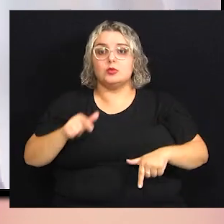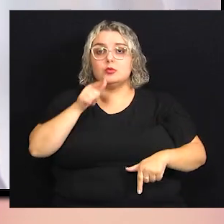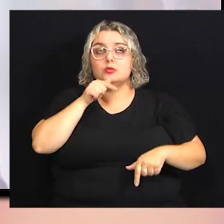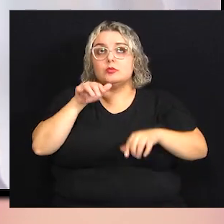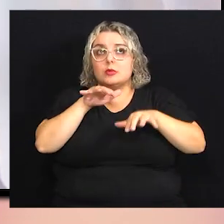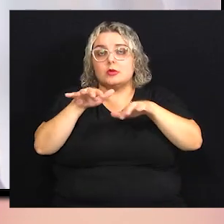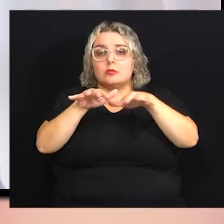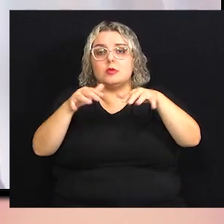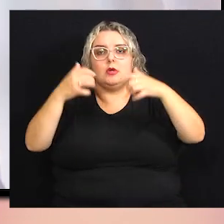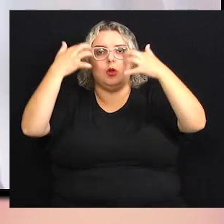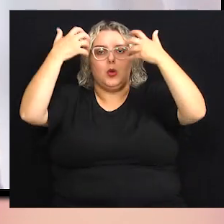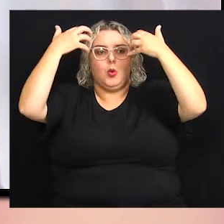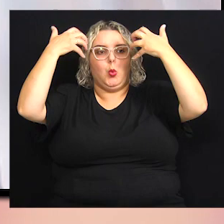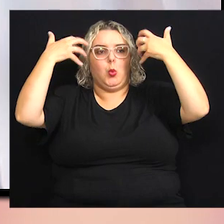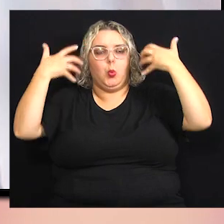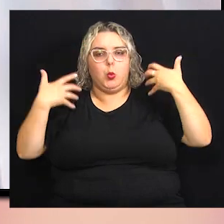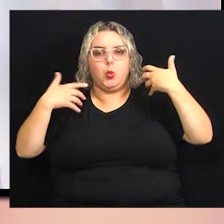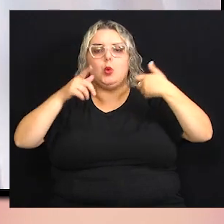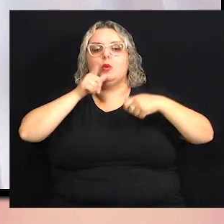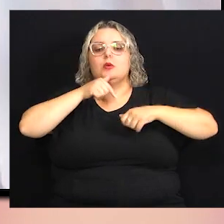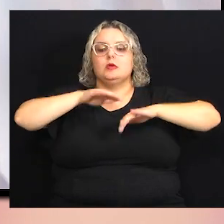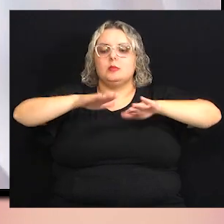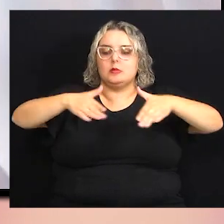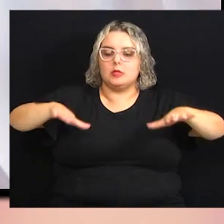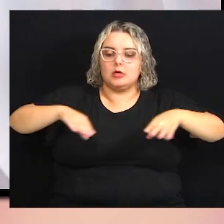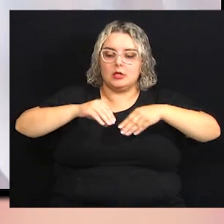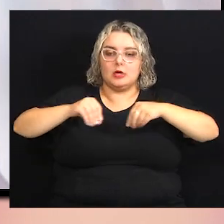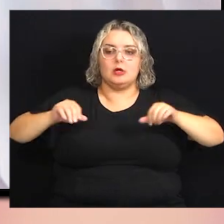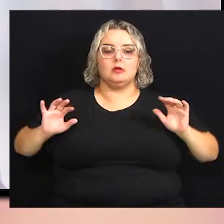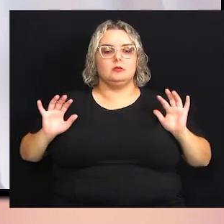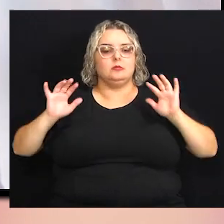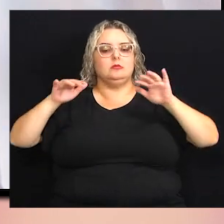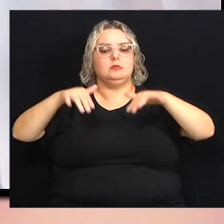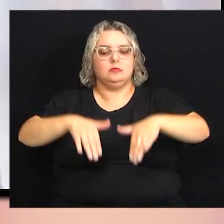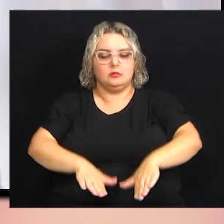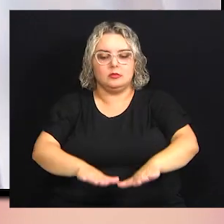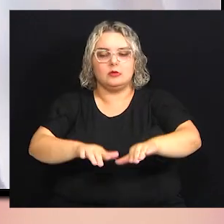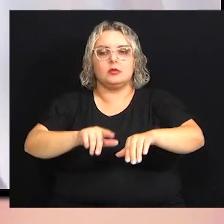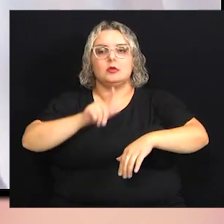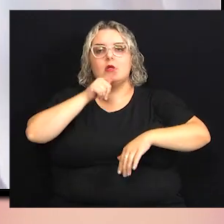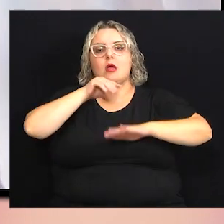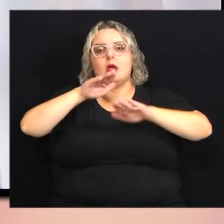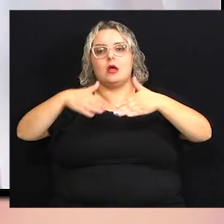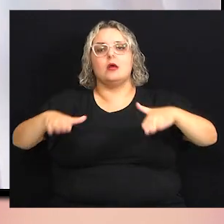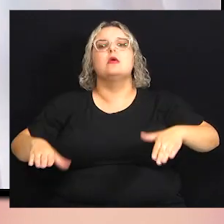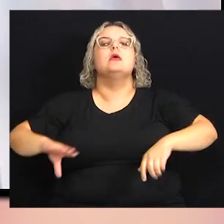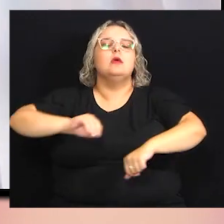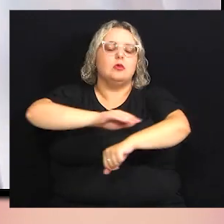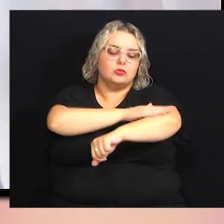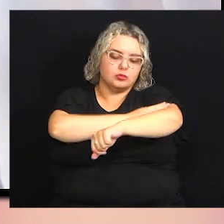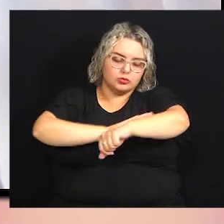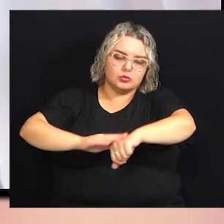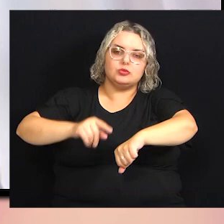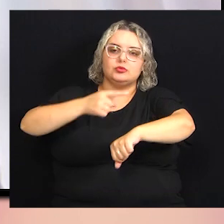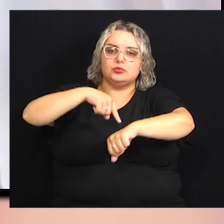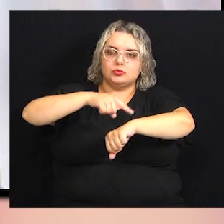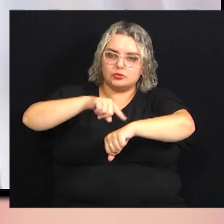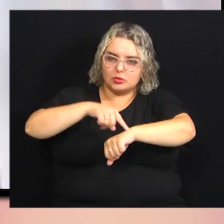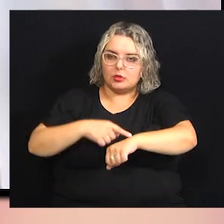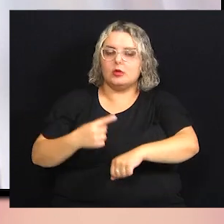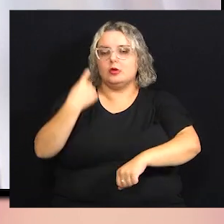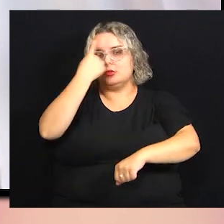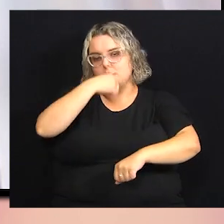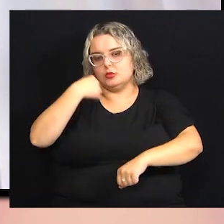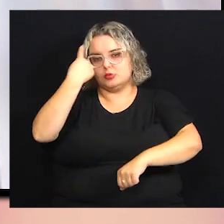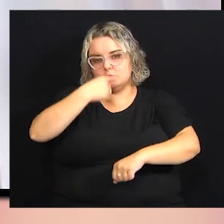ambiente muito úmido, se você sua muito, ou está na praia que você, por exemplo, entra na água, o ideal é que o protetor seja repassado de hora